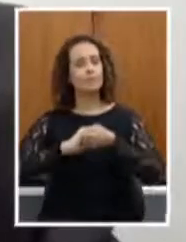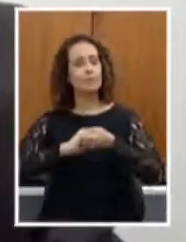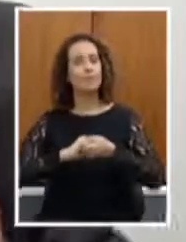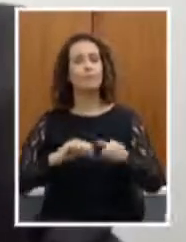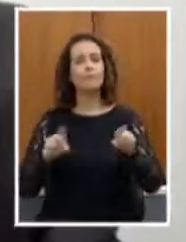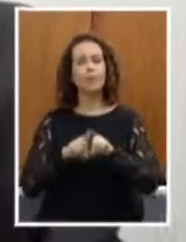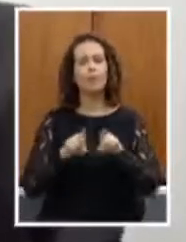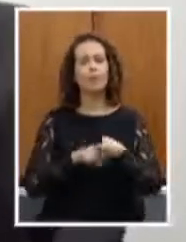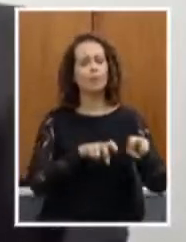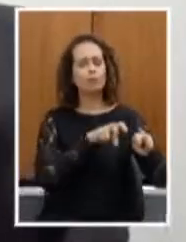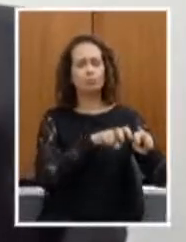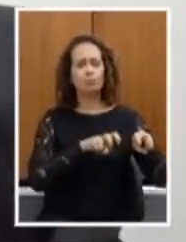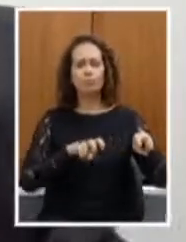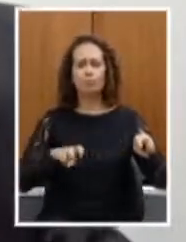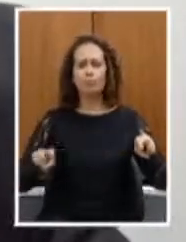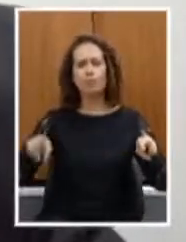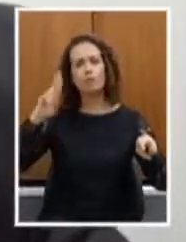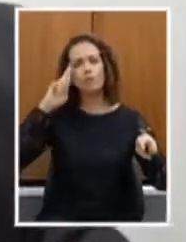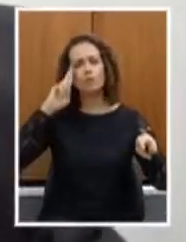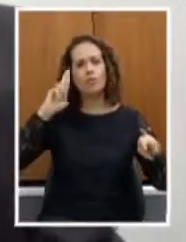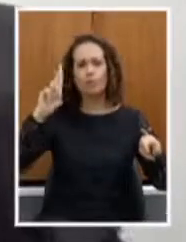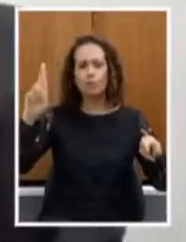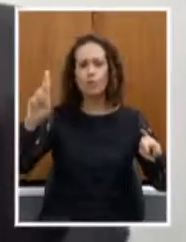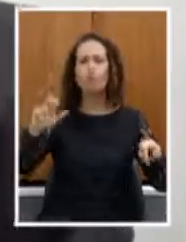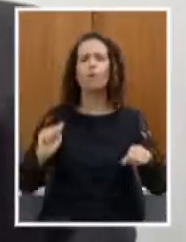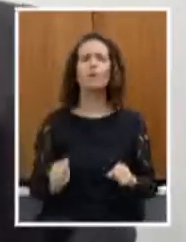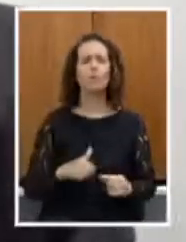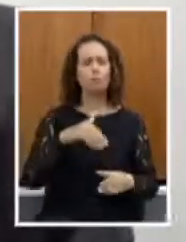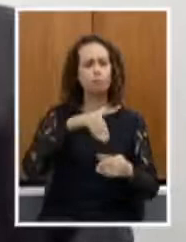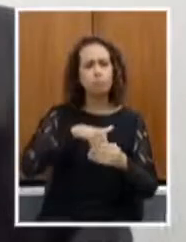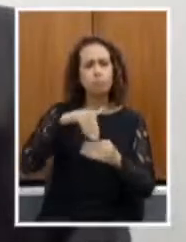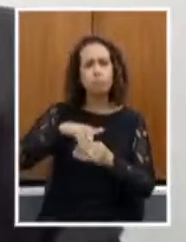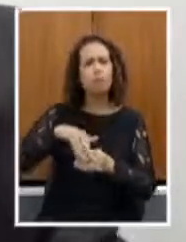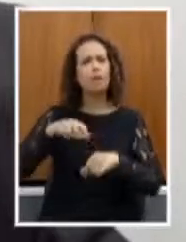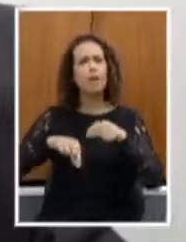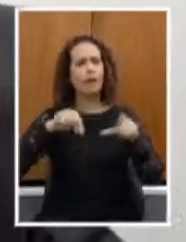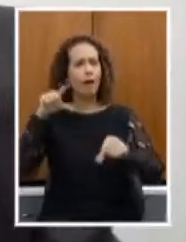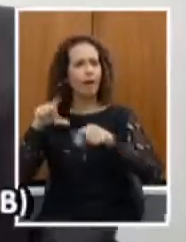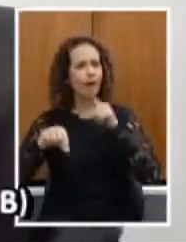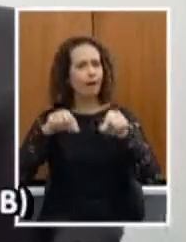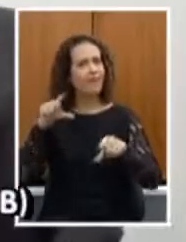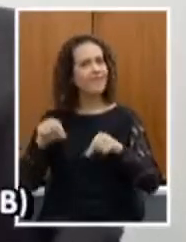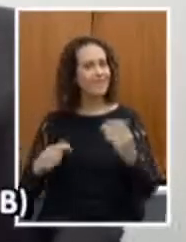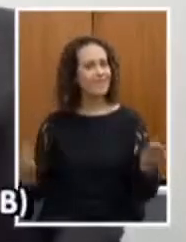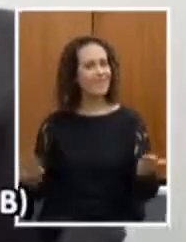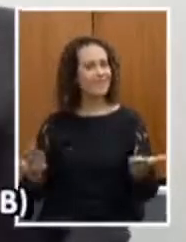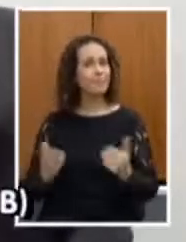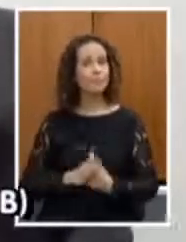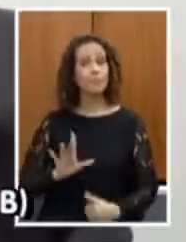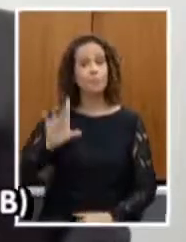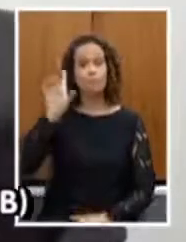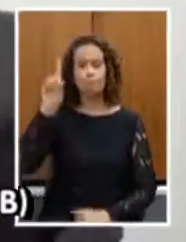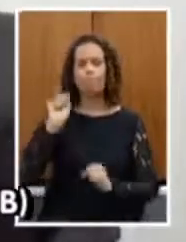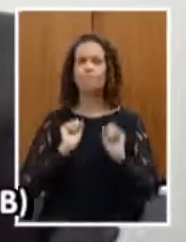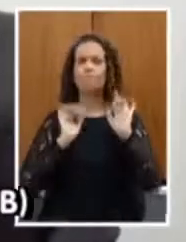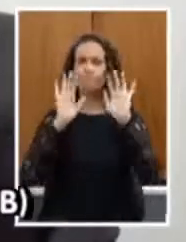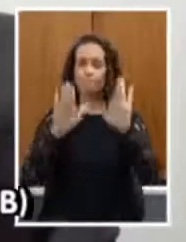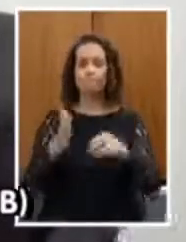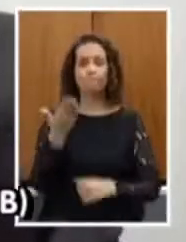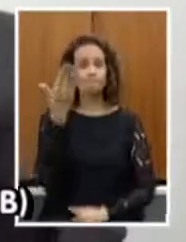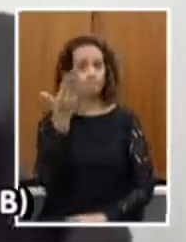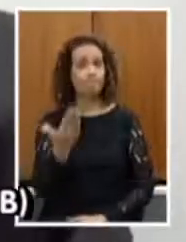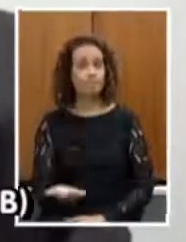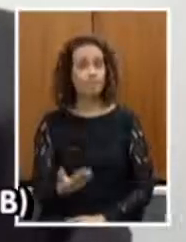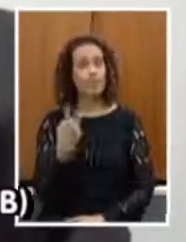toda a mesa diretora eleita por unanimidade da Casa nesta manhã. Que Deus ilumine Vossa Excelência